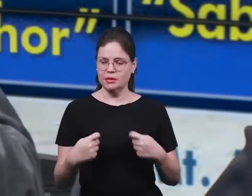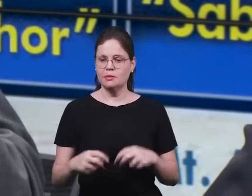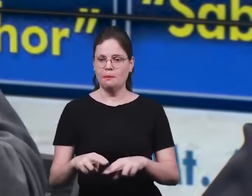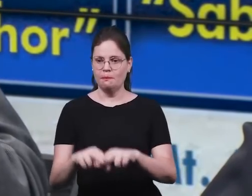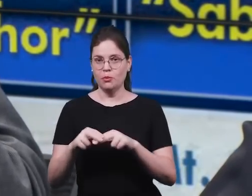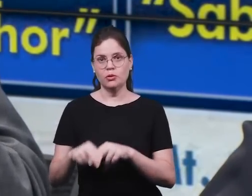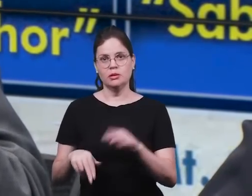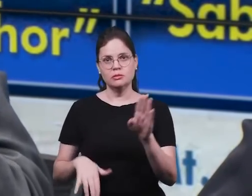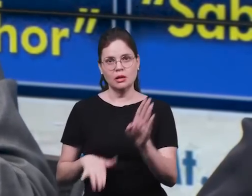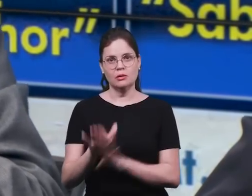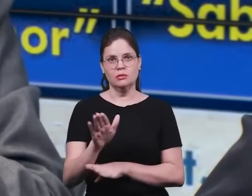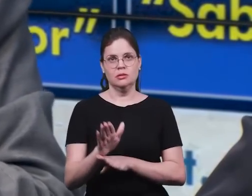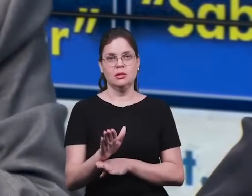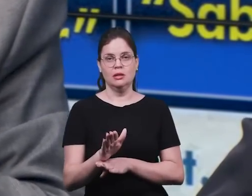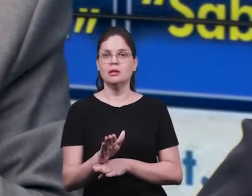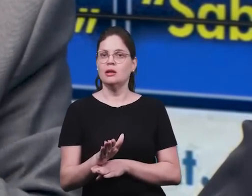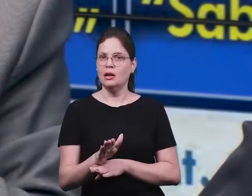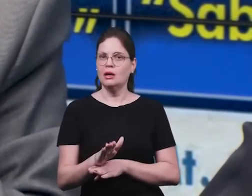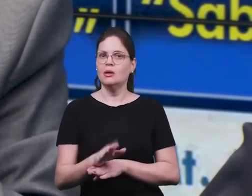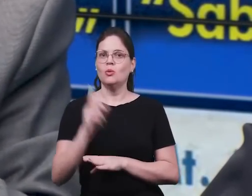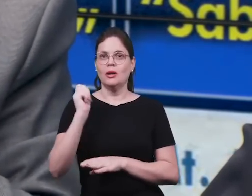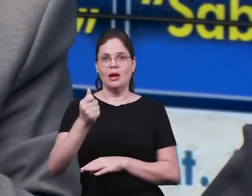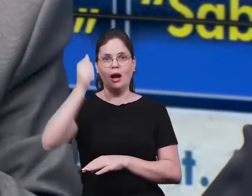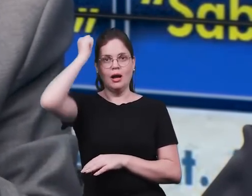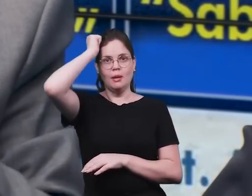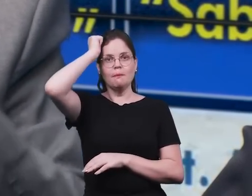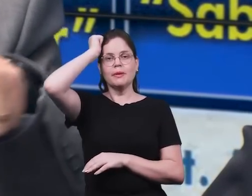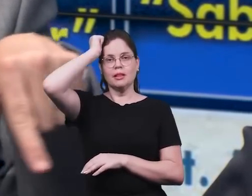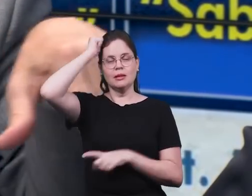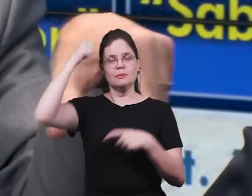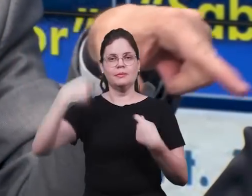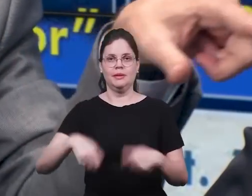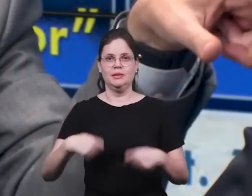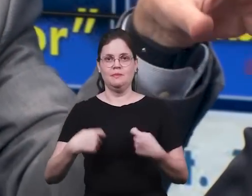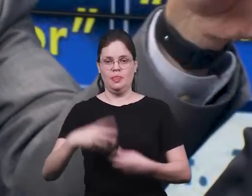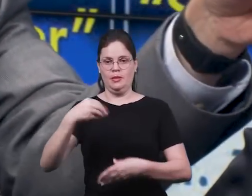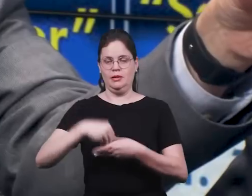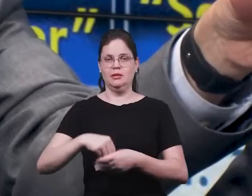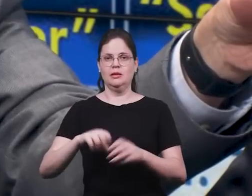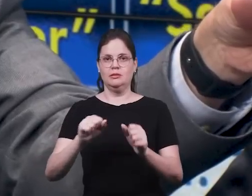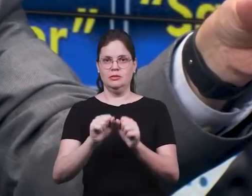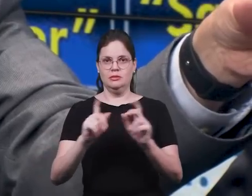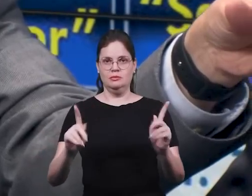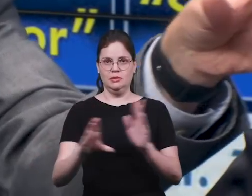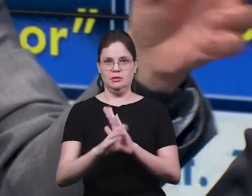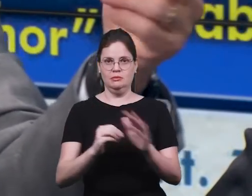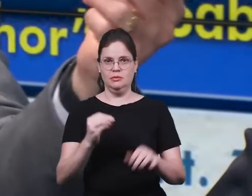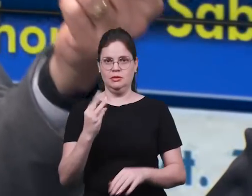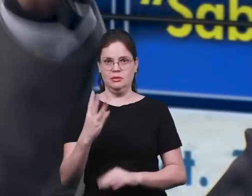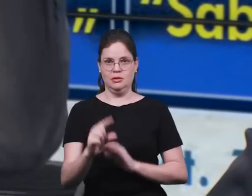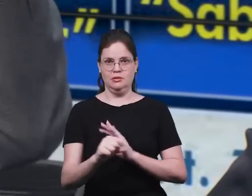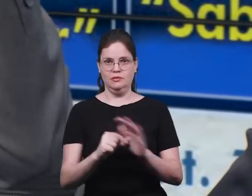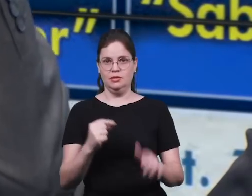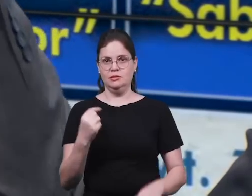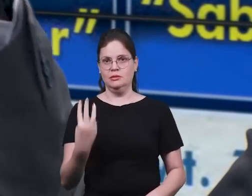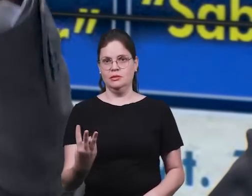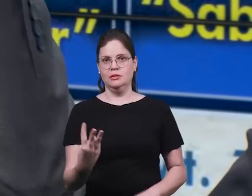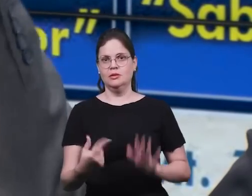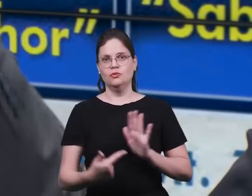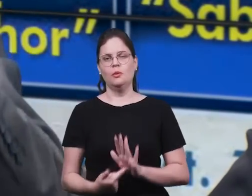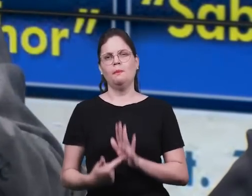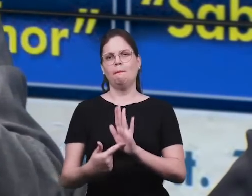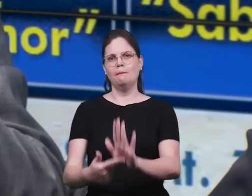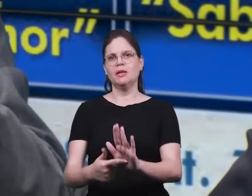dessa recomendação, desse apelo. Agora, esse apelo, na verdade, que está em Apocalipse 3, foi o